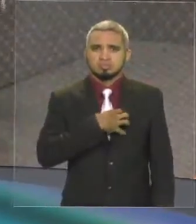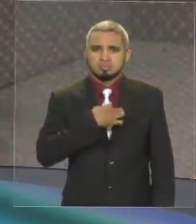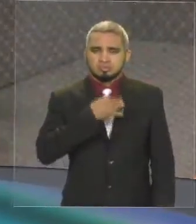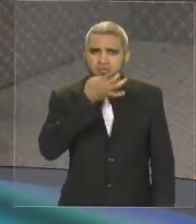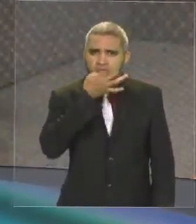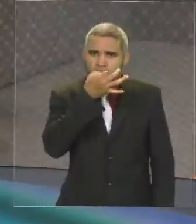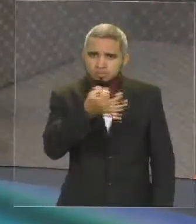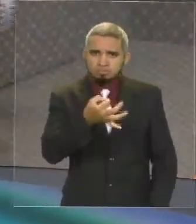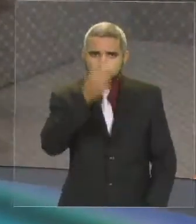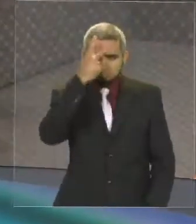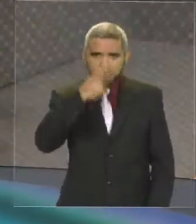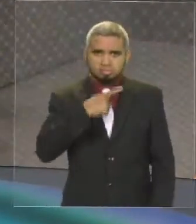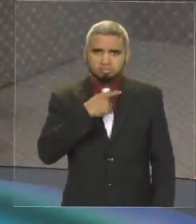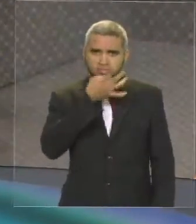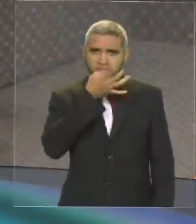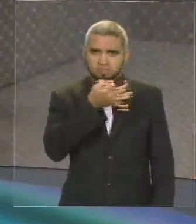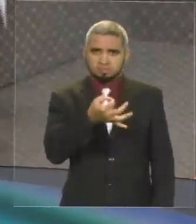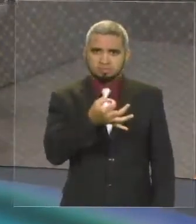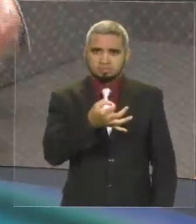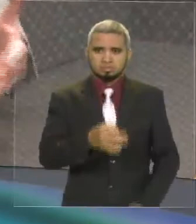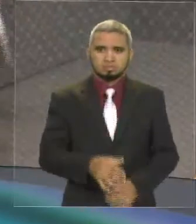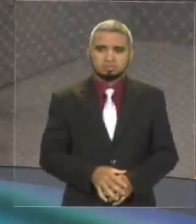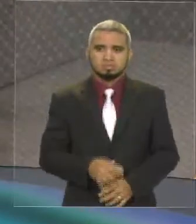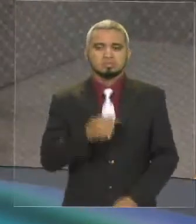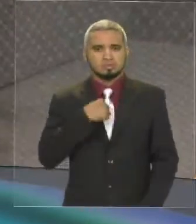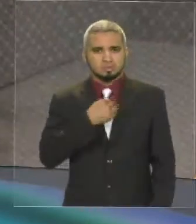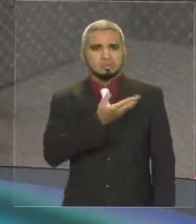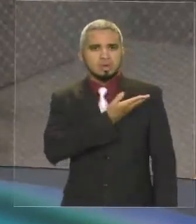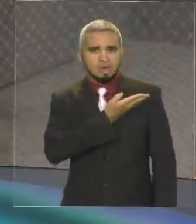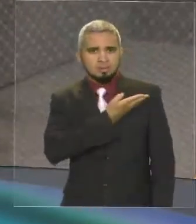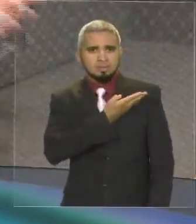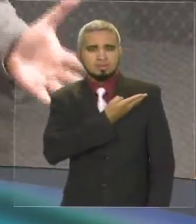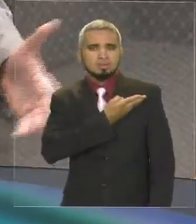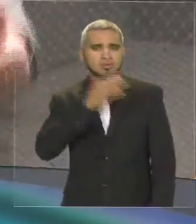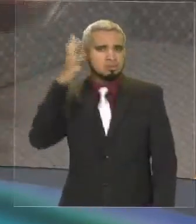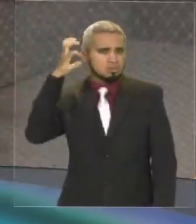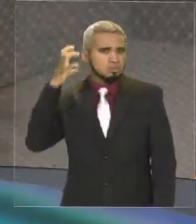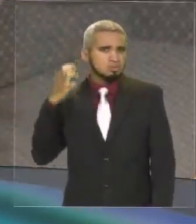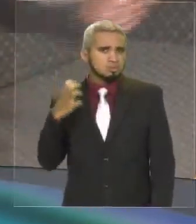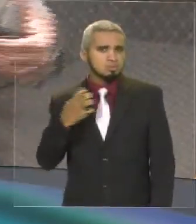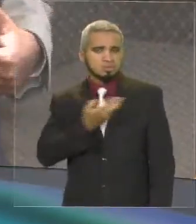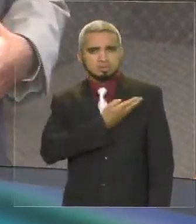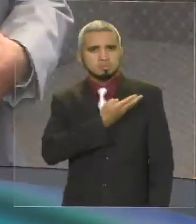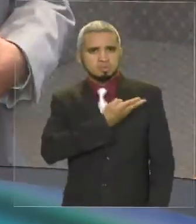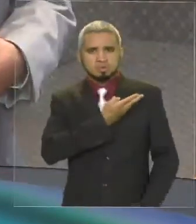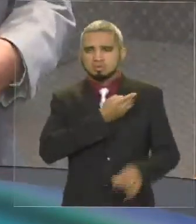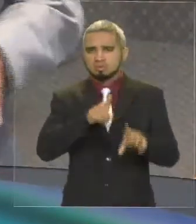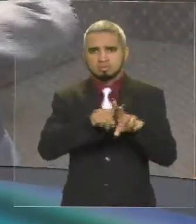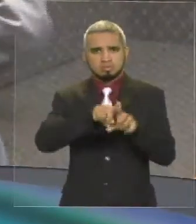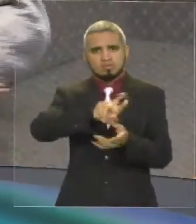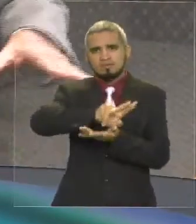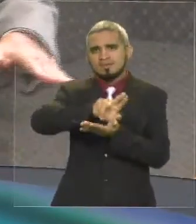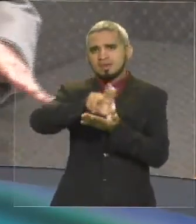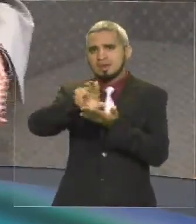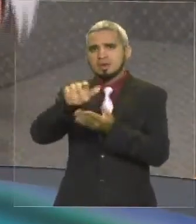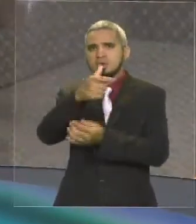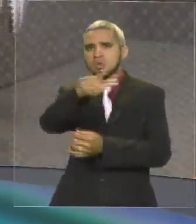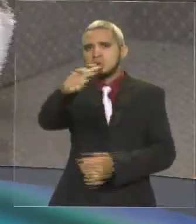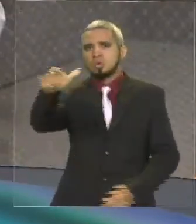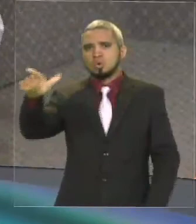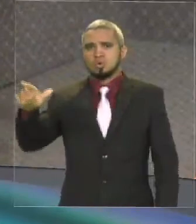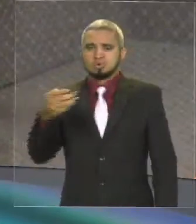penso assim. Não nego minhas amizades, sou amigo da governadora Rosiana, sou amigo dela e de vários outros políticos. Então, essa é a minha posição, eu